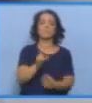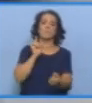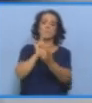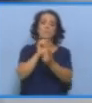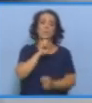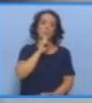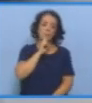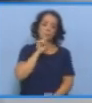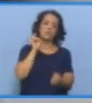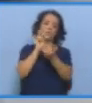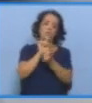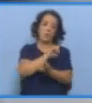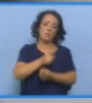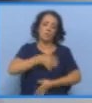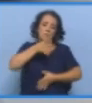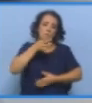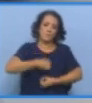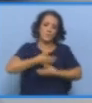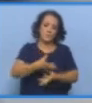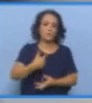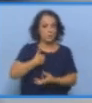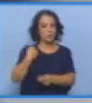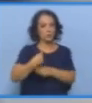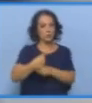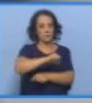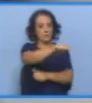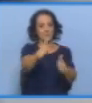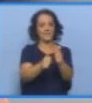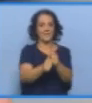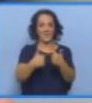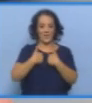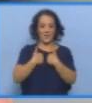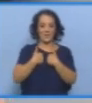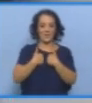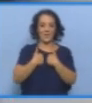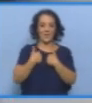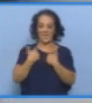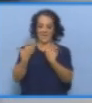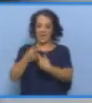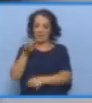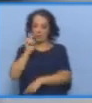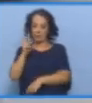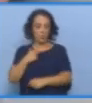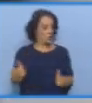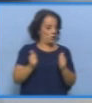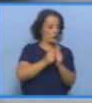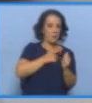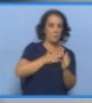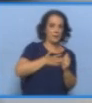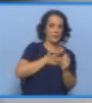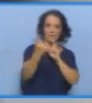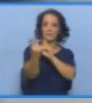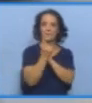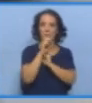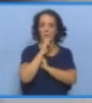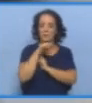se passava. E eu também acompanhei, precisamente, a administração da emprsa. Imagina, um dirigente sindical com a administração de uma empresa, junto de um bispo. Isto é interessante, não é? Isto